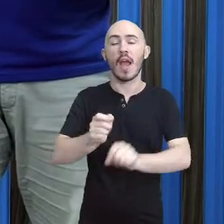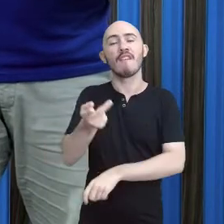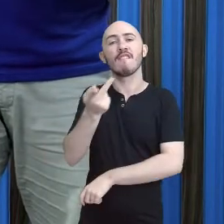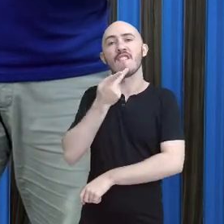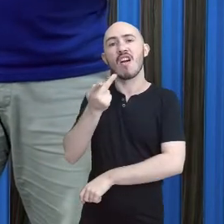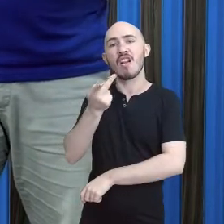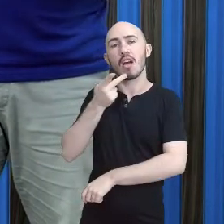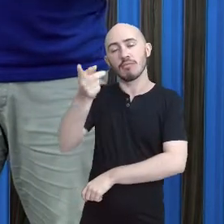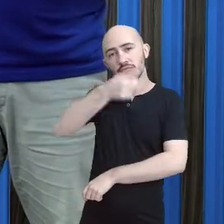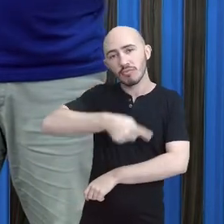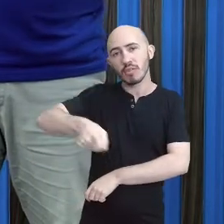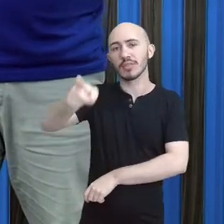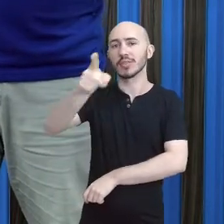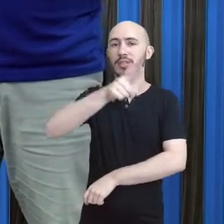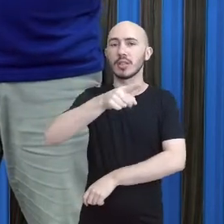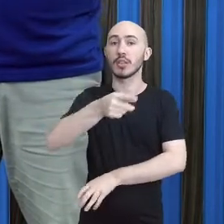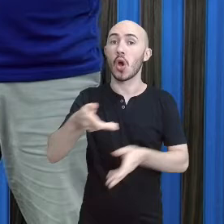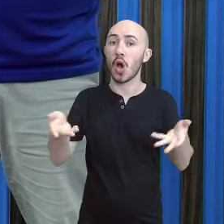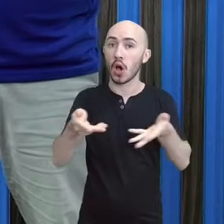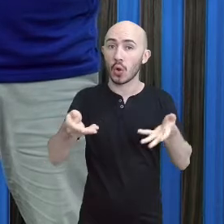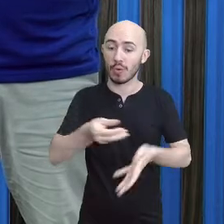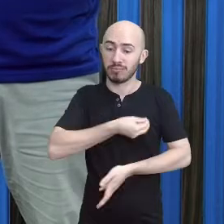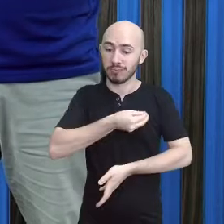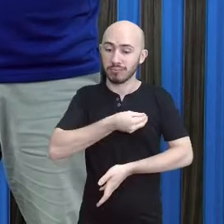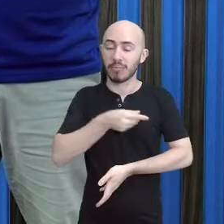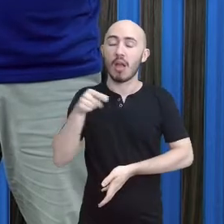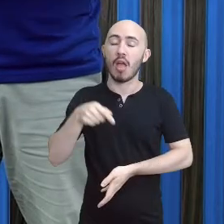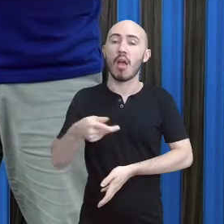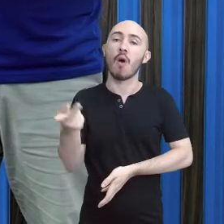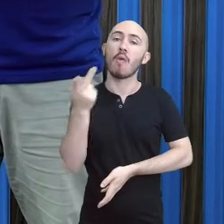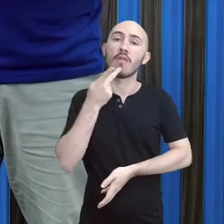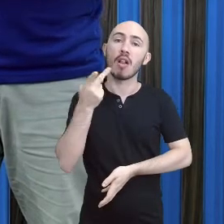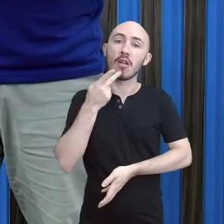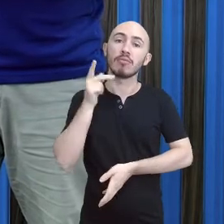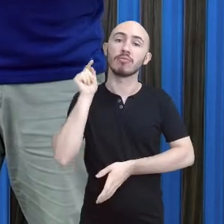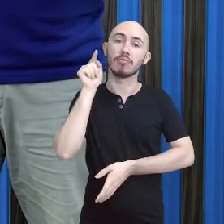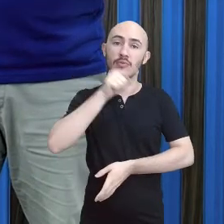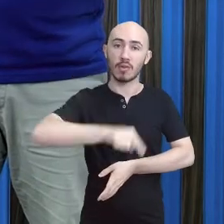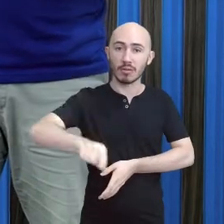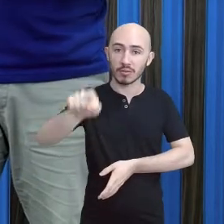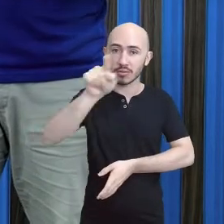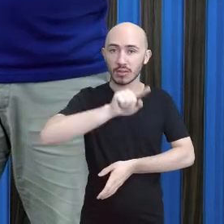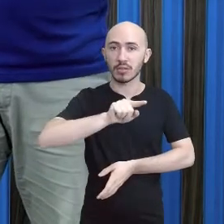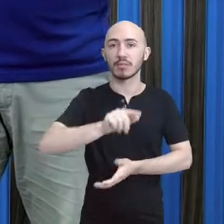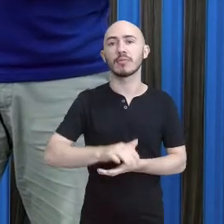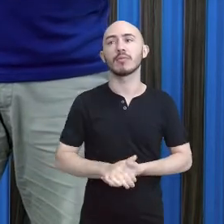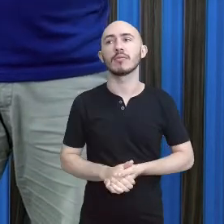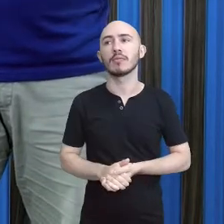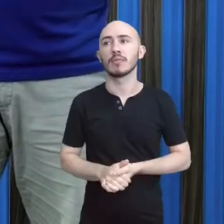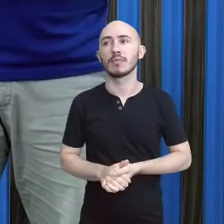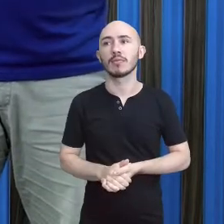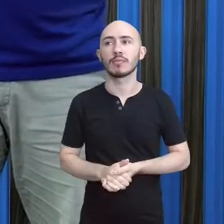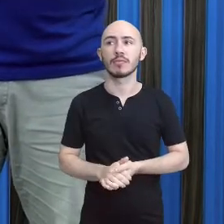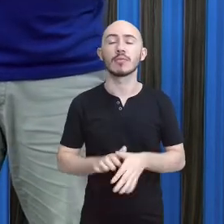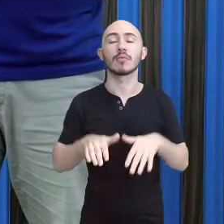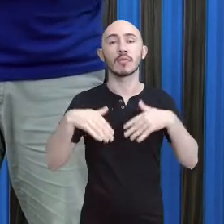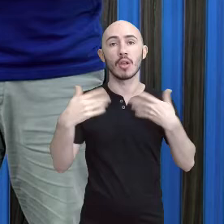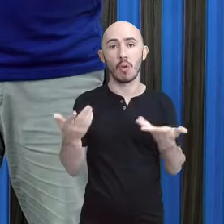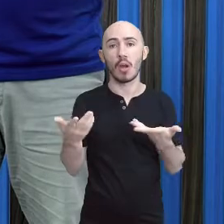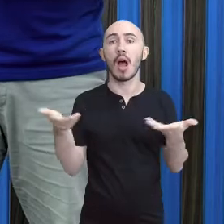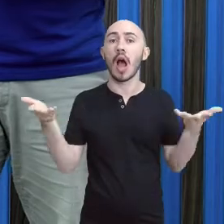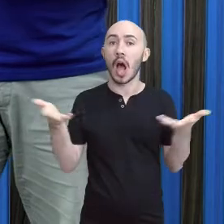present. Eu estou falando com vocês, present continuous. Eu estou falando com vocês